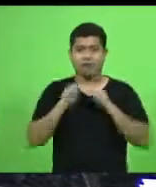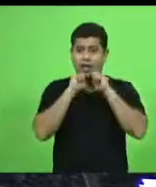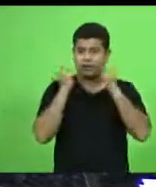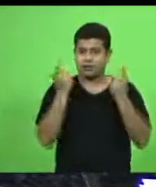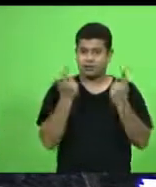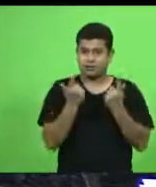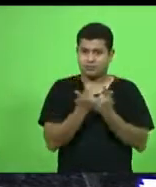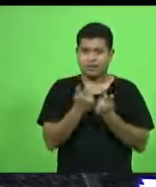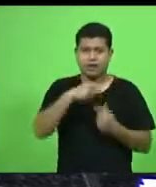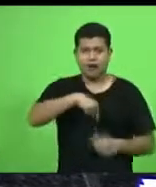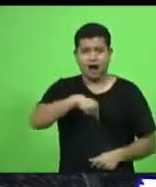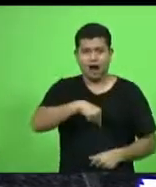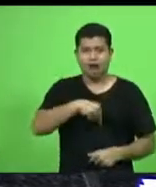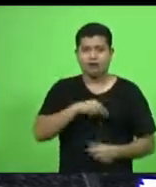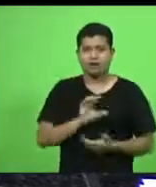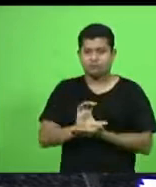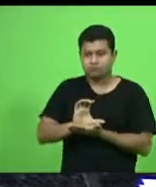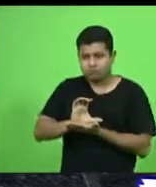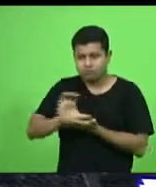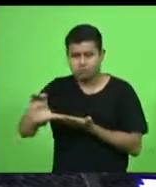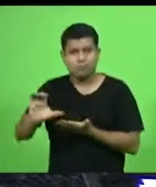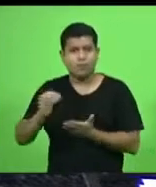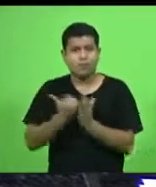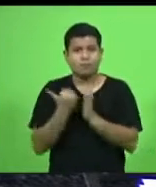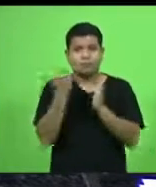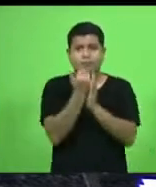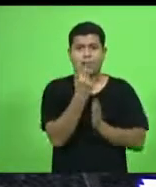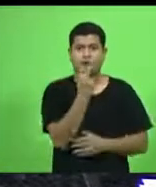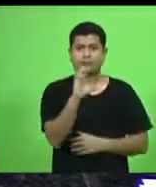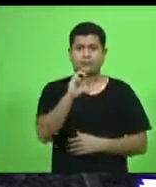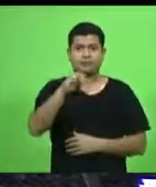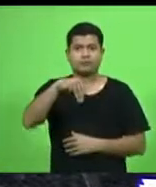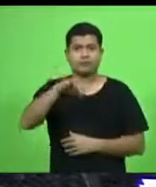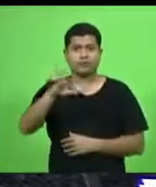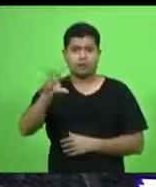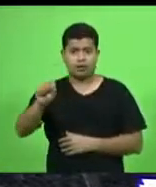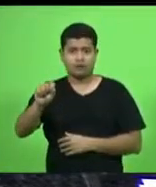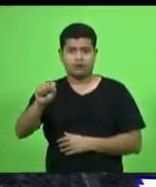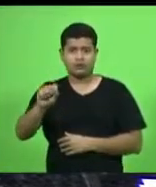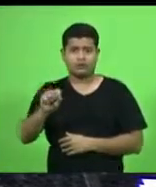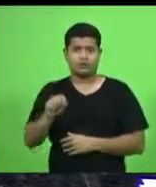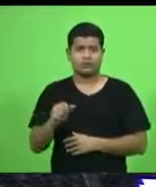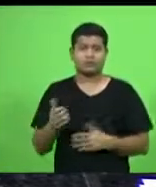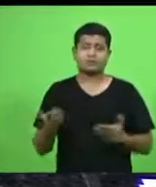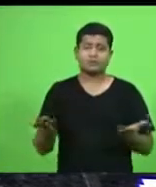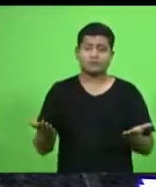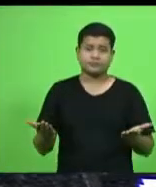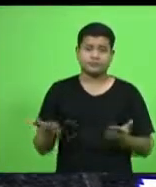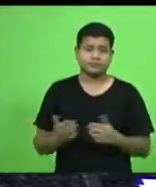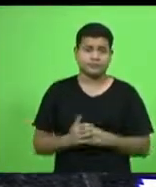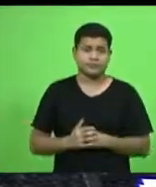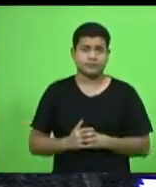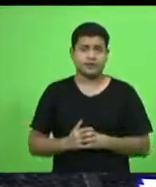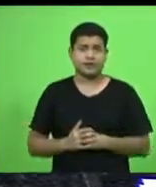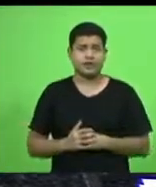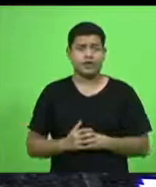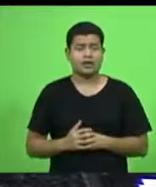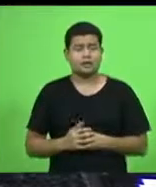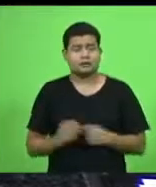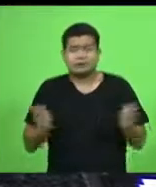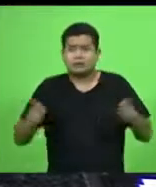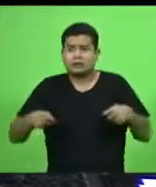20 milhões no combate ao Covid? Será que esses 20 milhões não seriam necessários